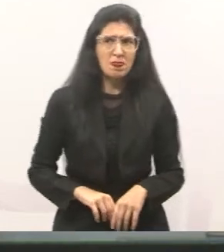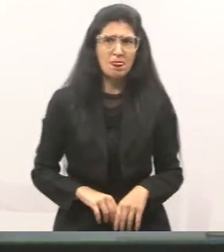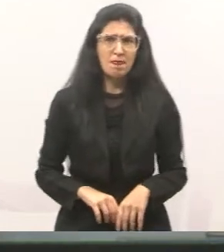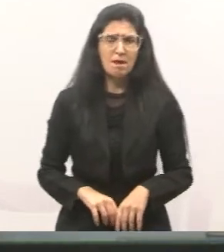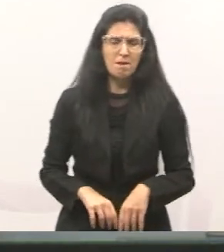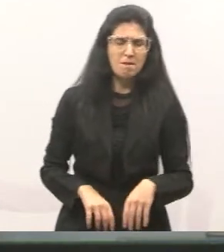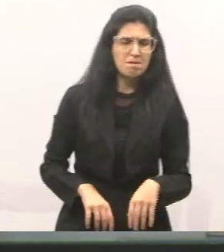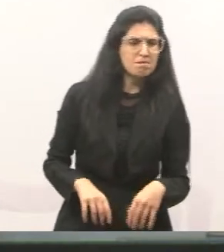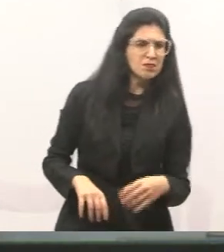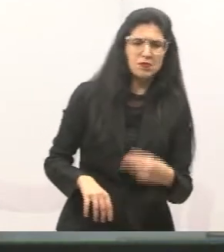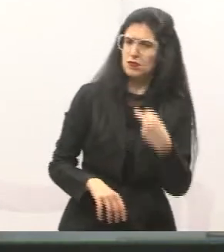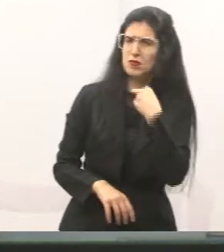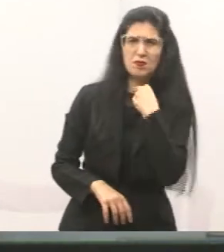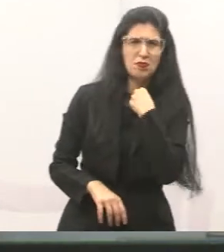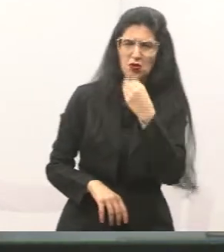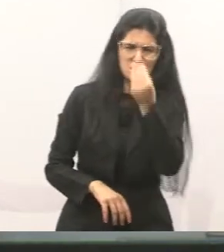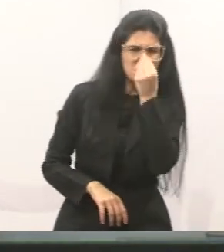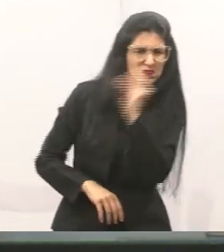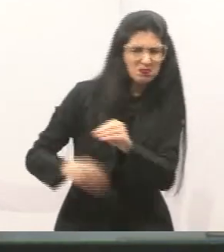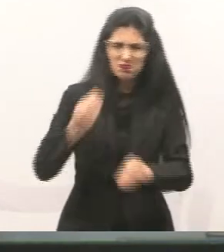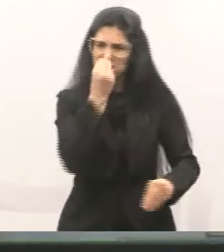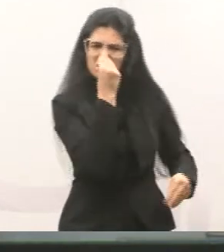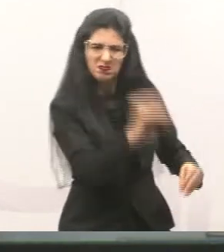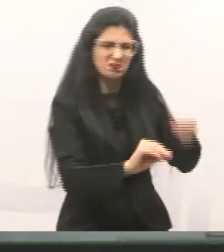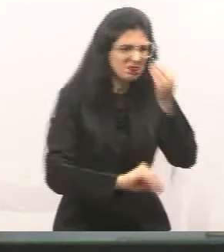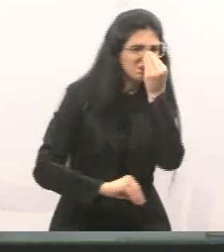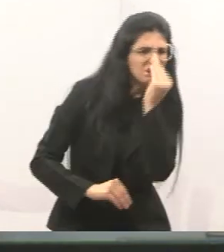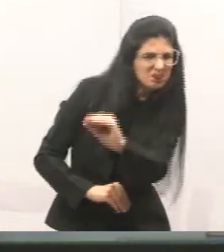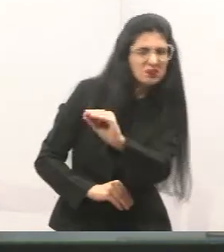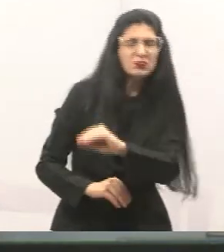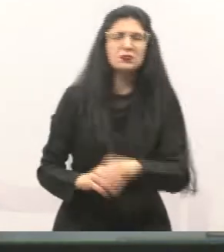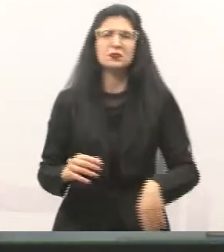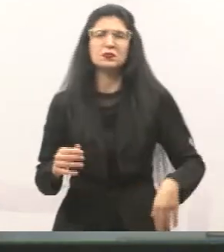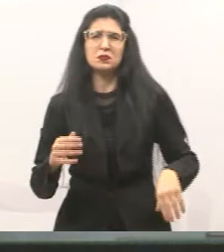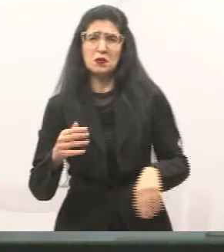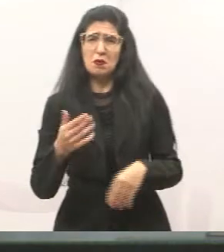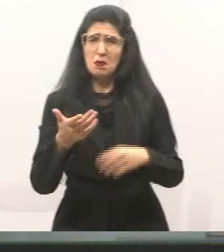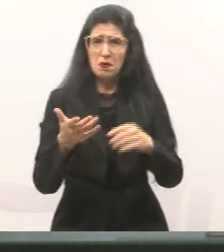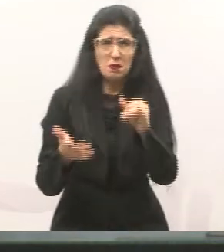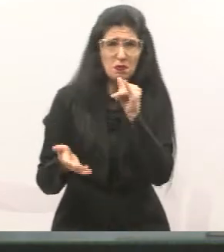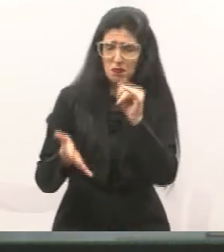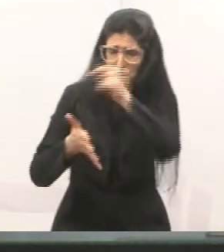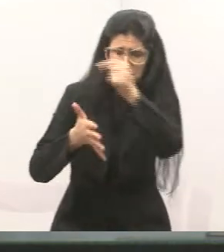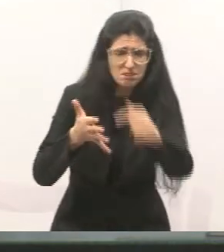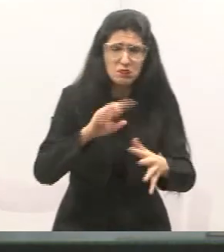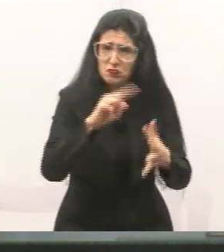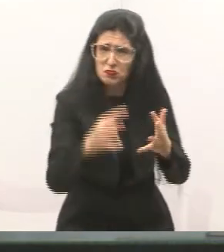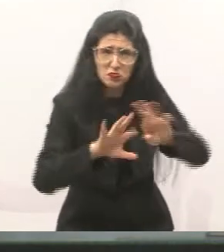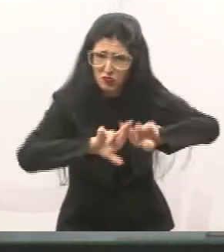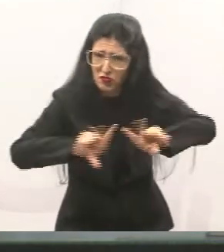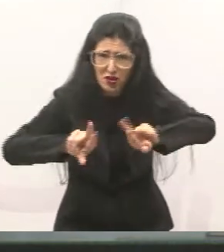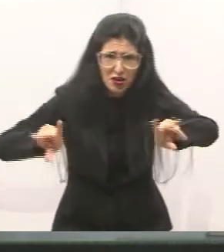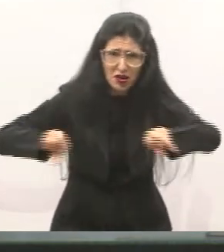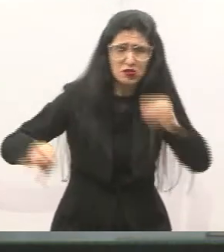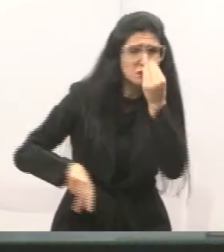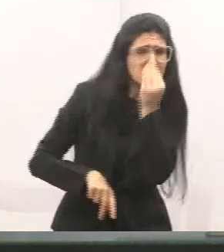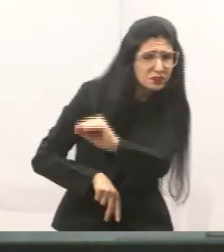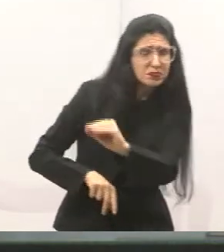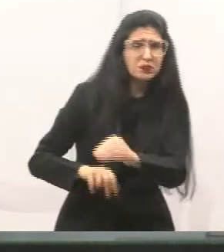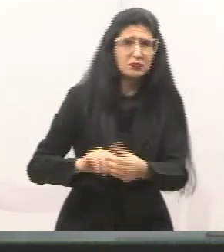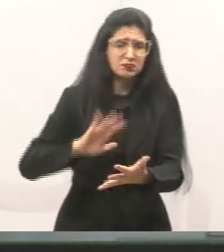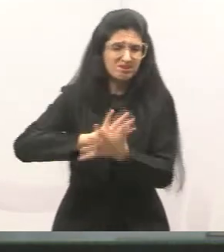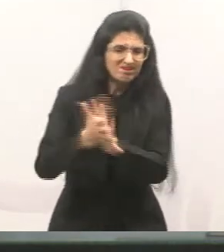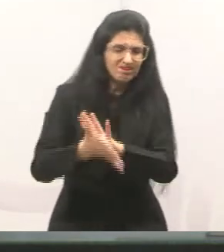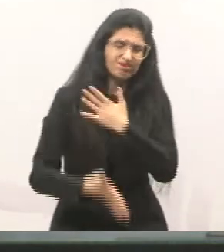honestidade, imparcialidade, legalidade pertinentes à instituição, desconsidera